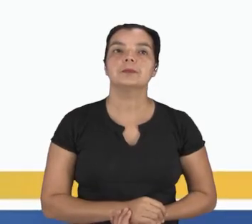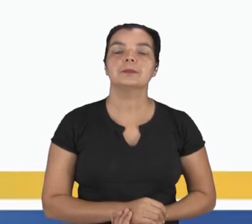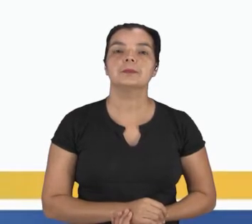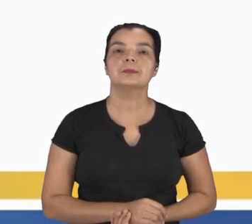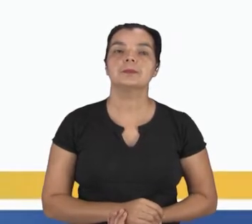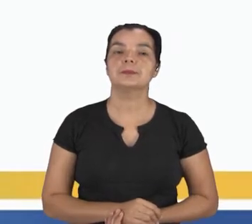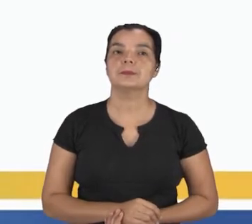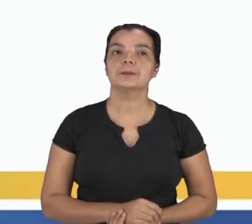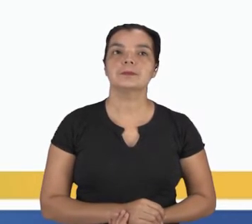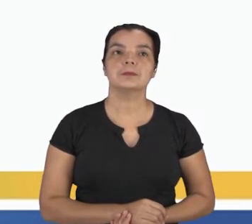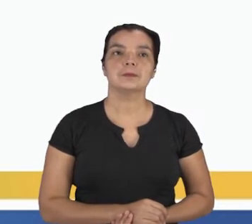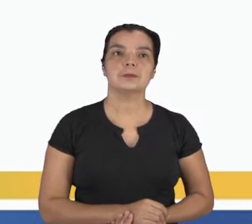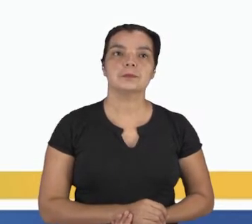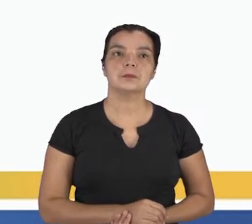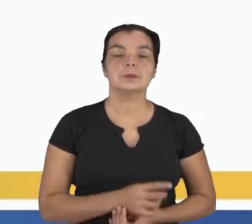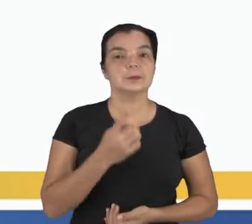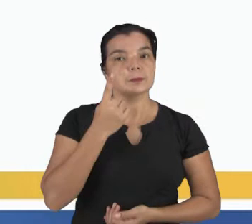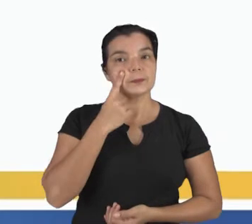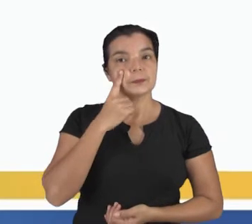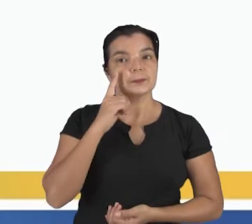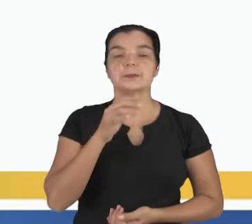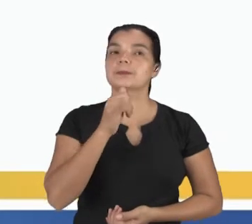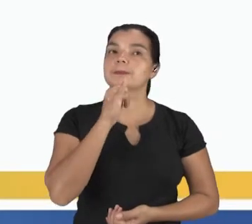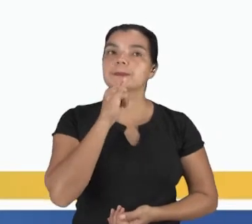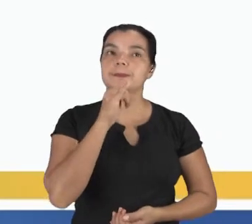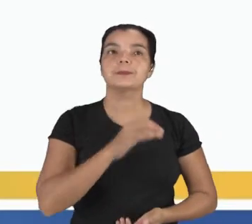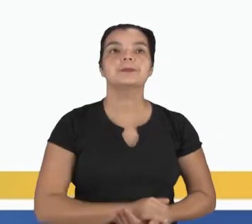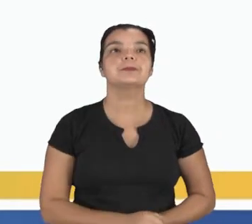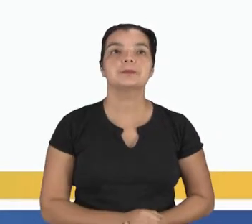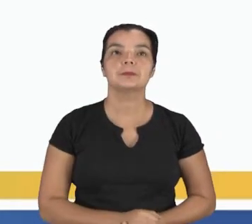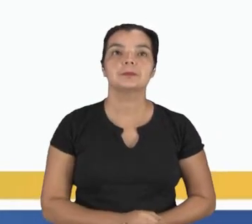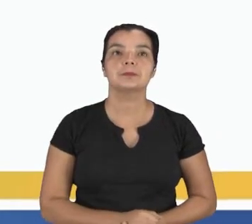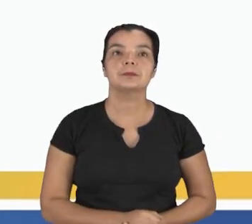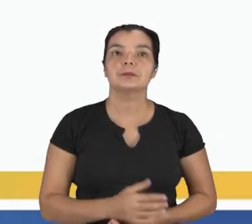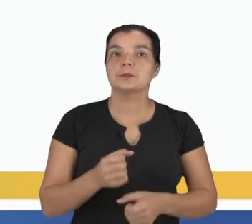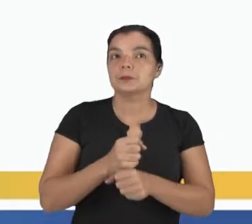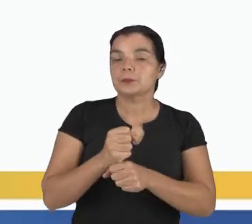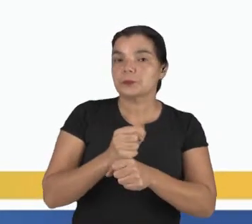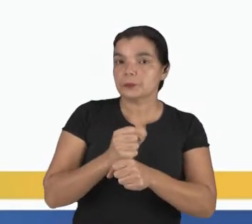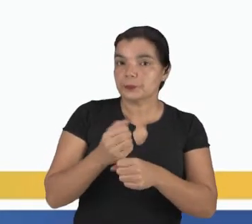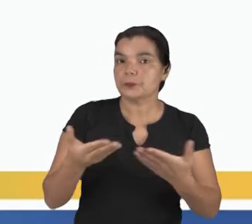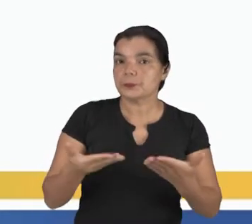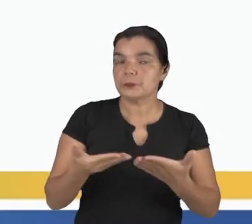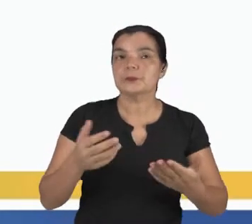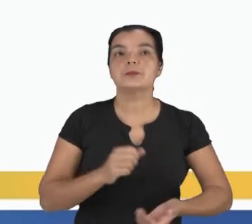vamos lá. Olhamos um outro exemplo. Nesse ano,